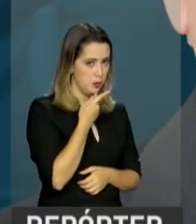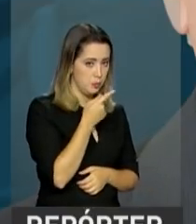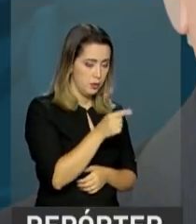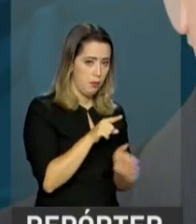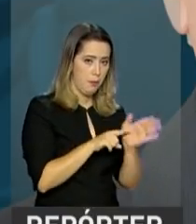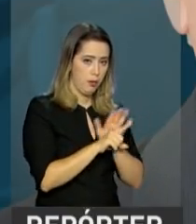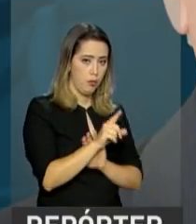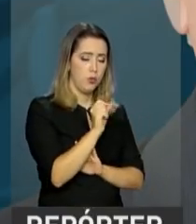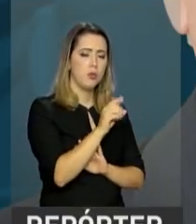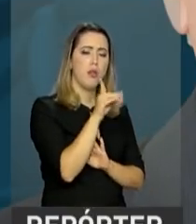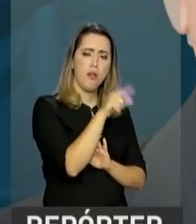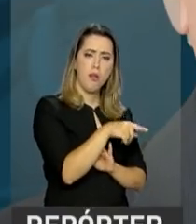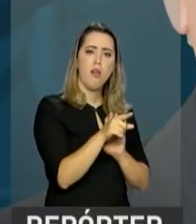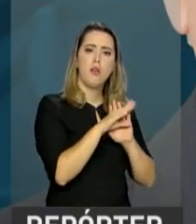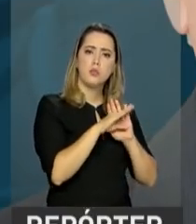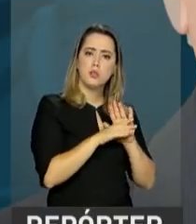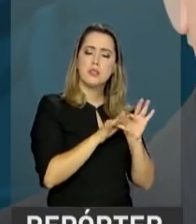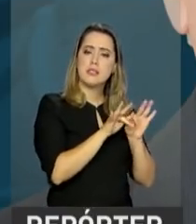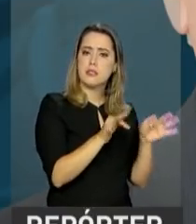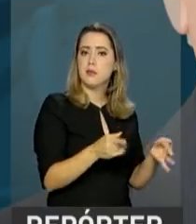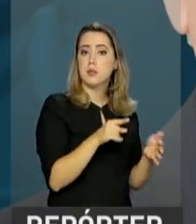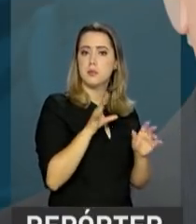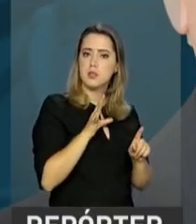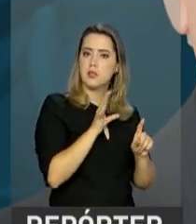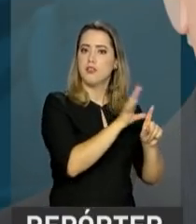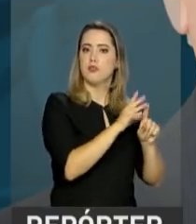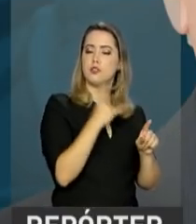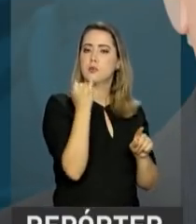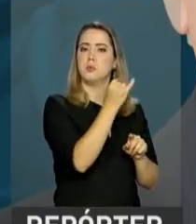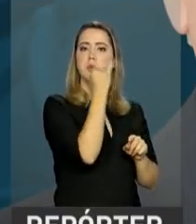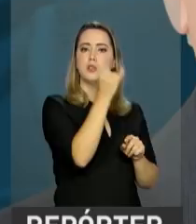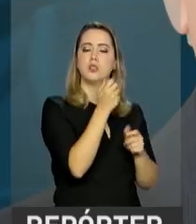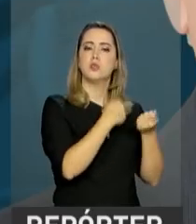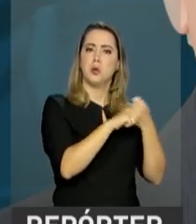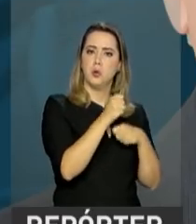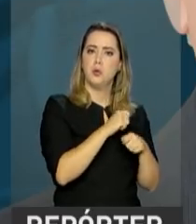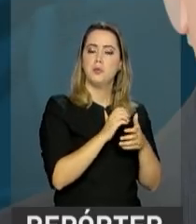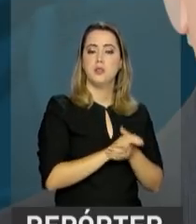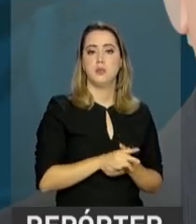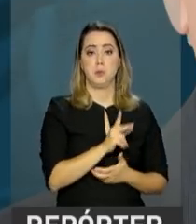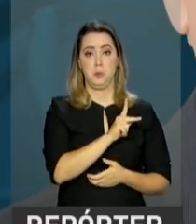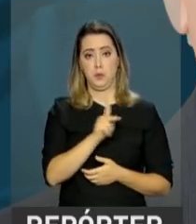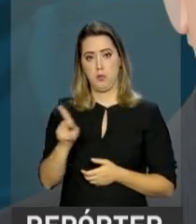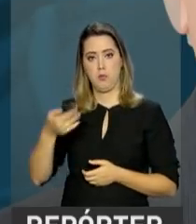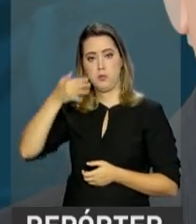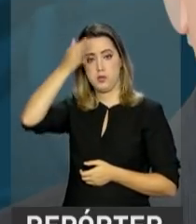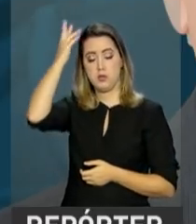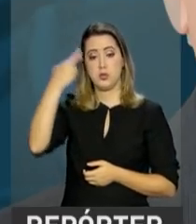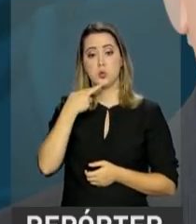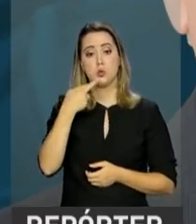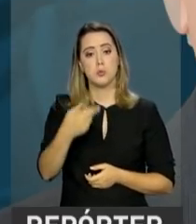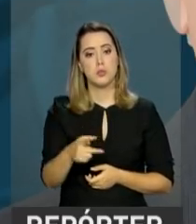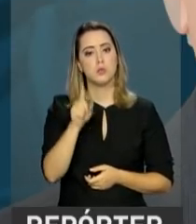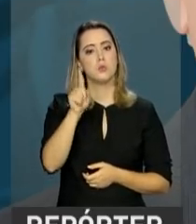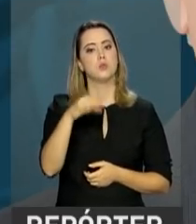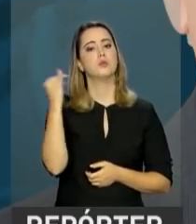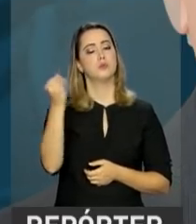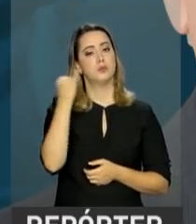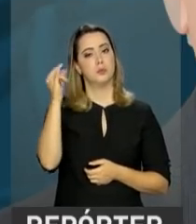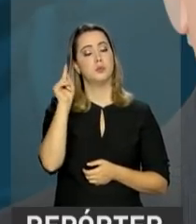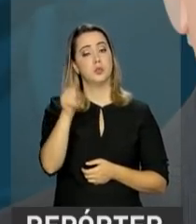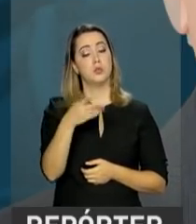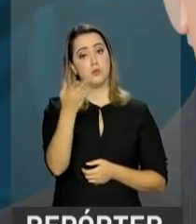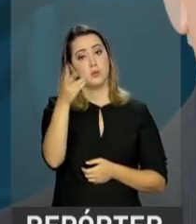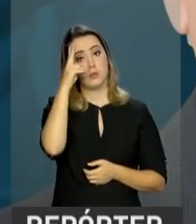medida simples mas que têm um impacto gigantesco na economia não é mesmo é realmente gabriela foi importante você lembrar que